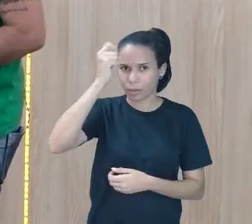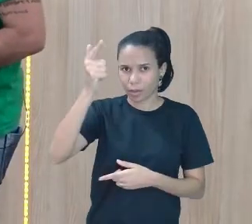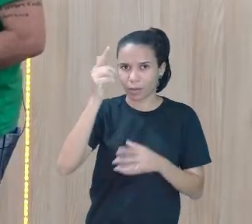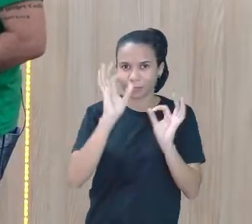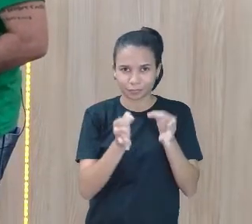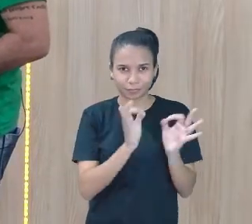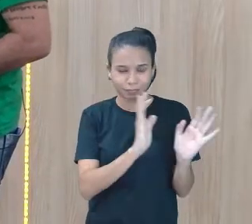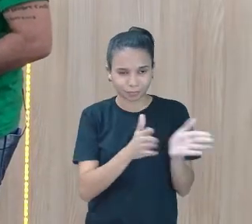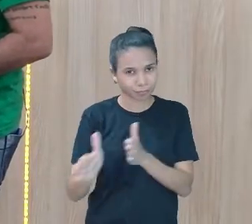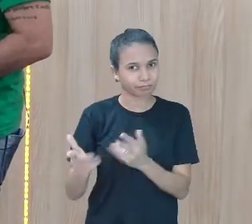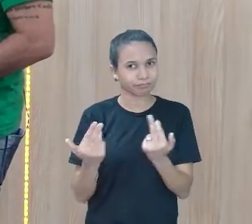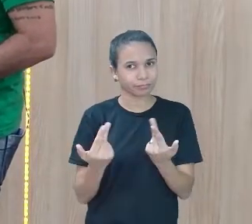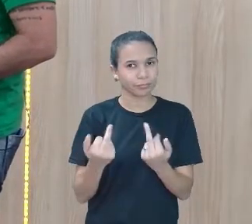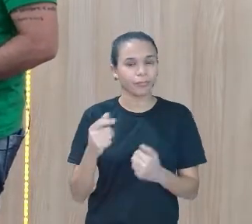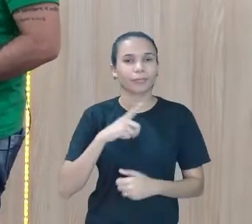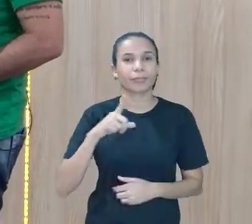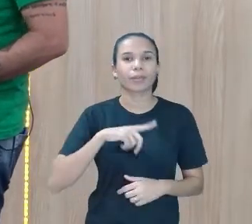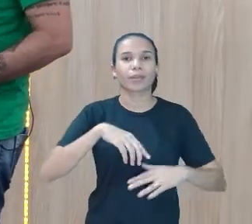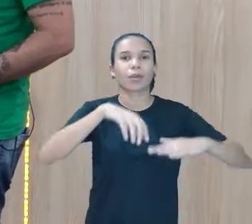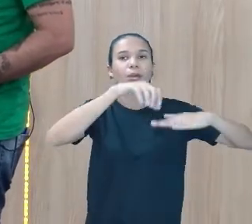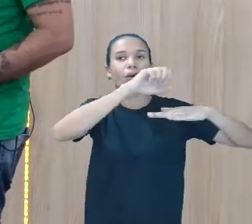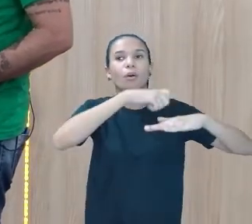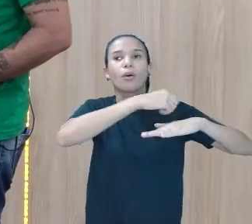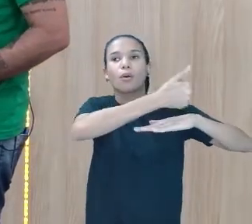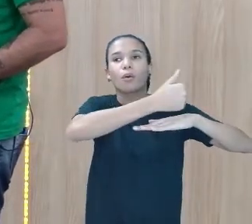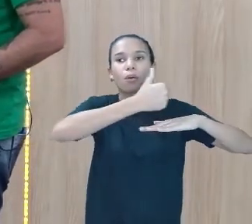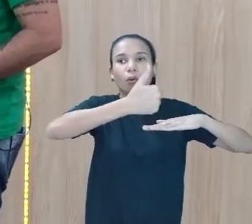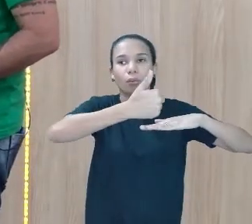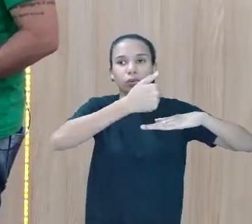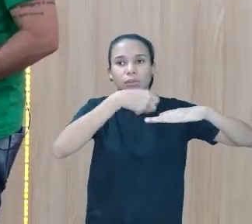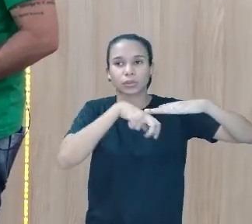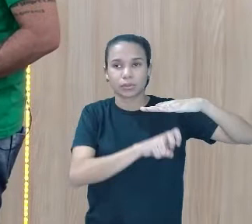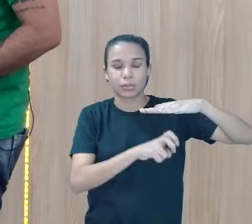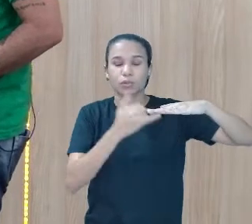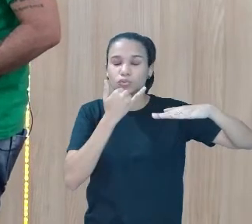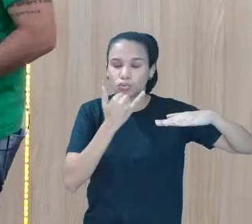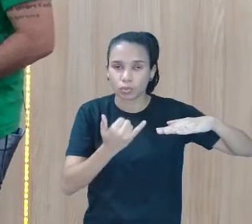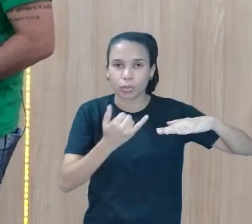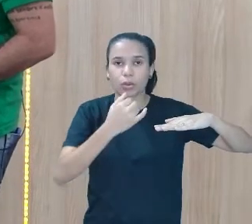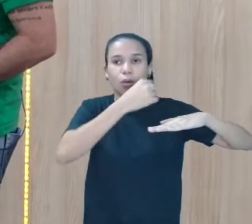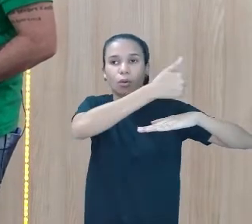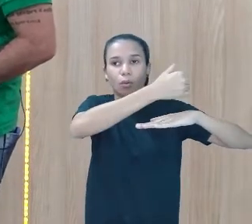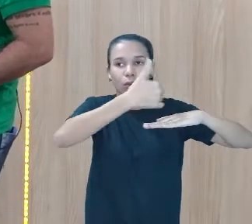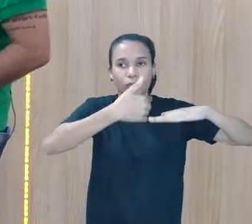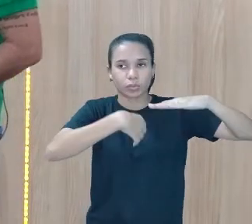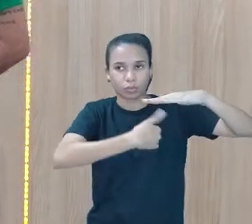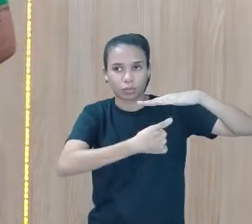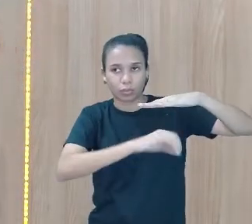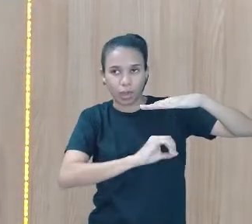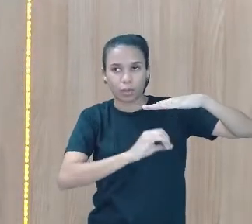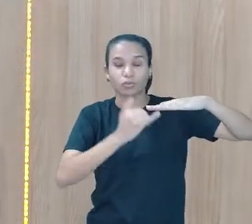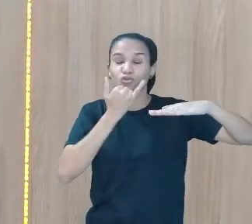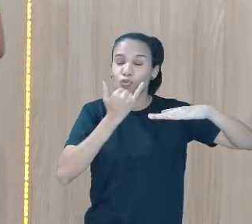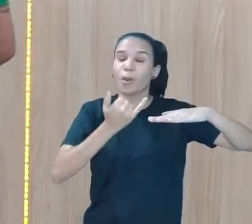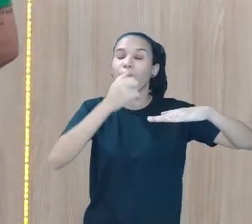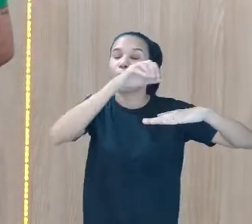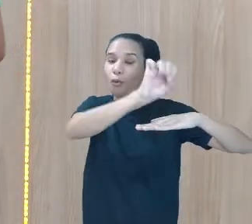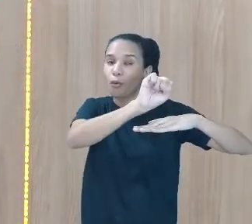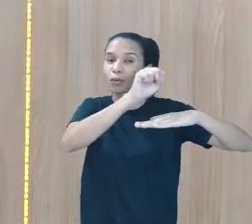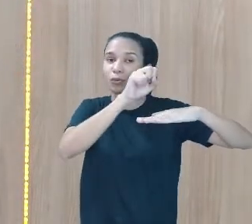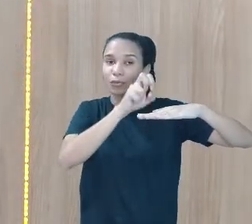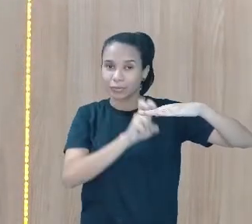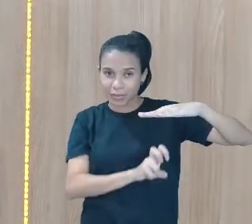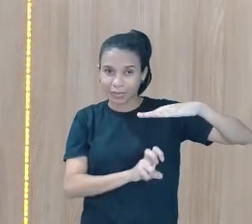raciocínio. Nesse caso agora eu tenho a fração 11 sobre 5, 11 sobre 10, desculpe, 8 sobre